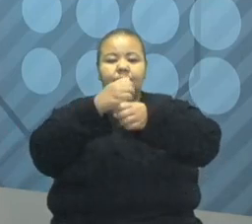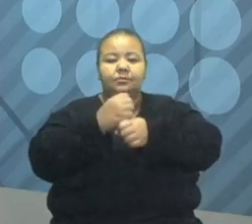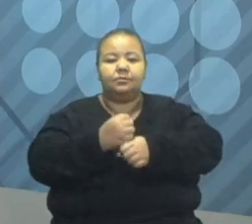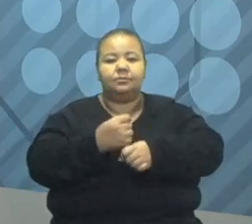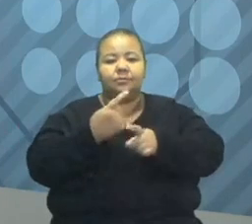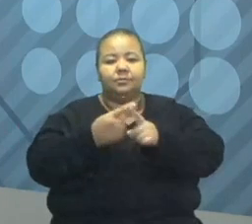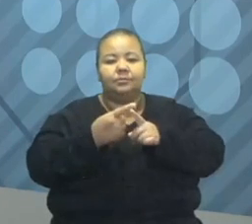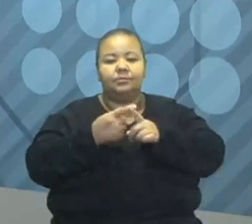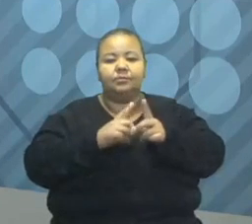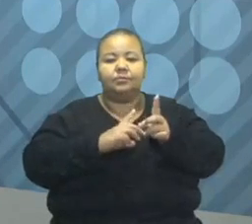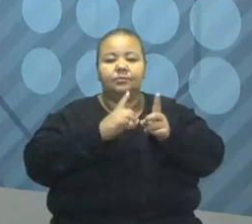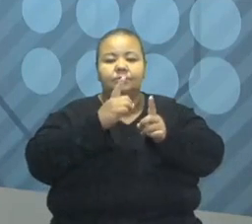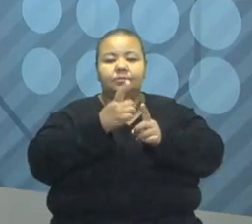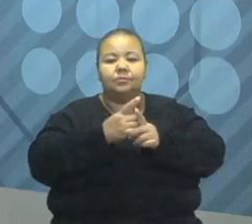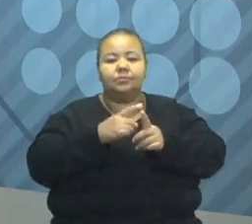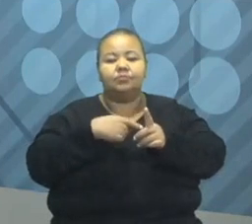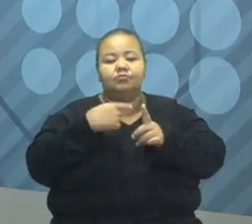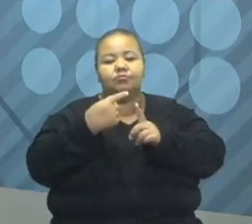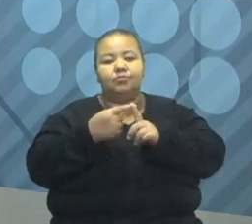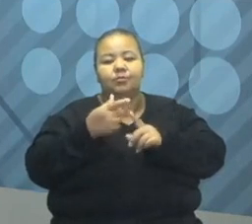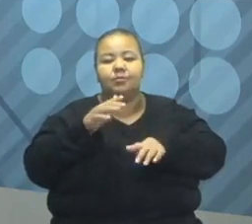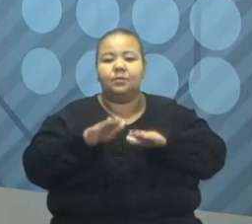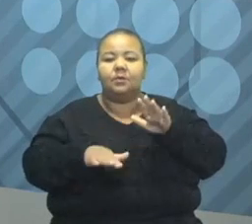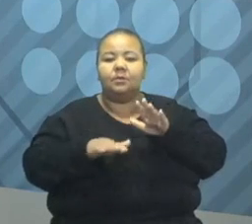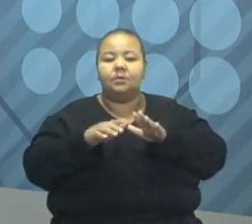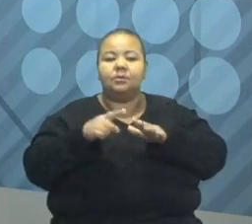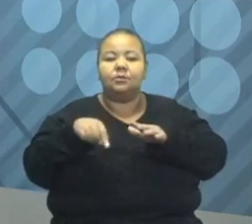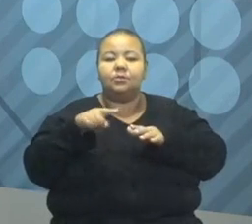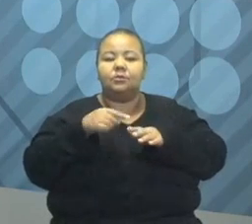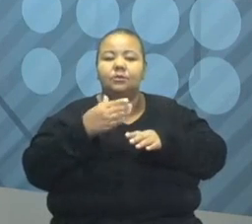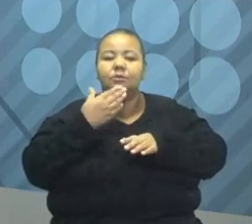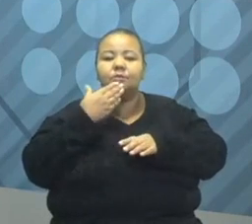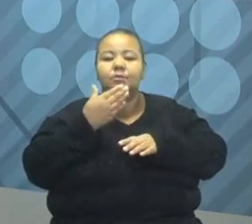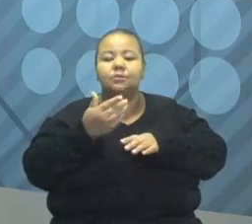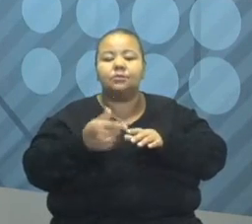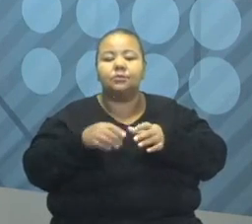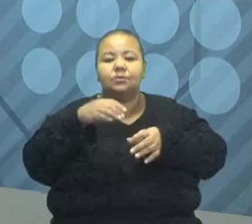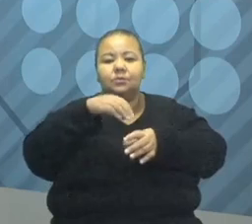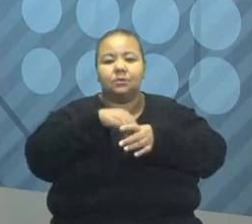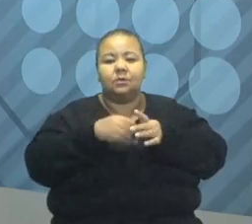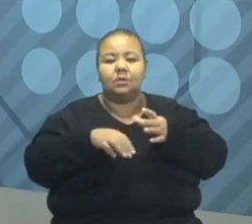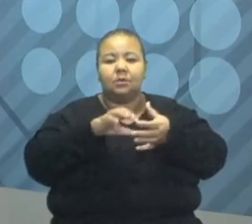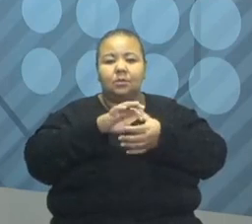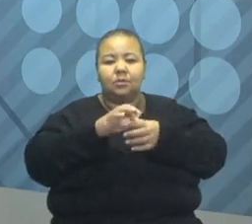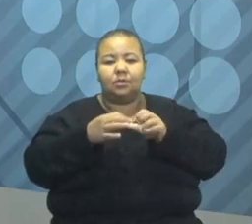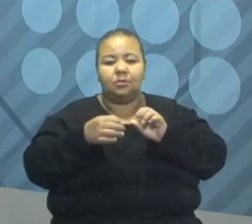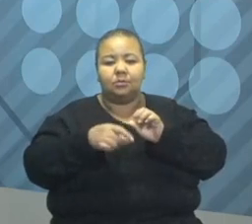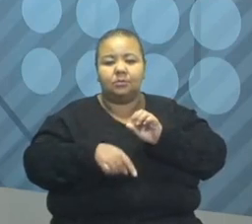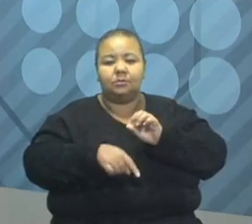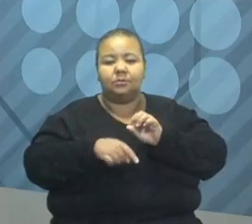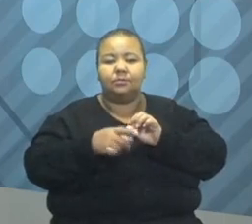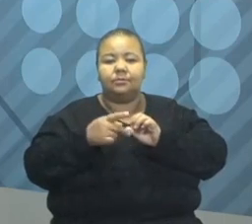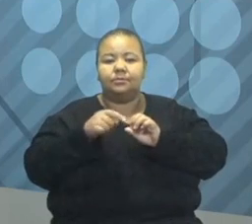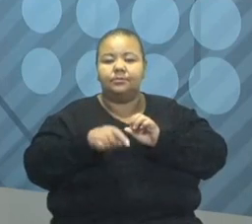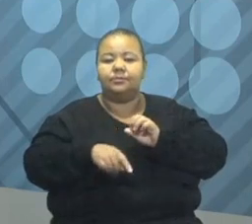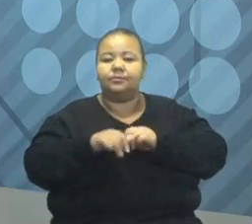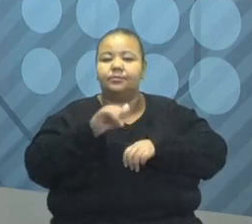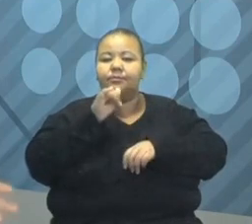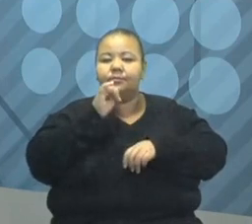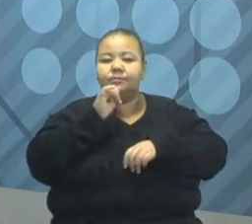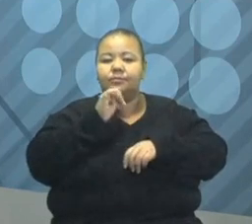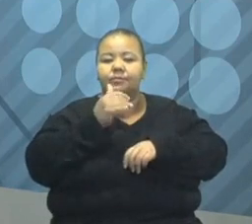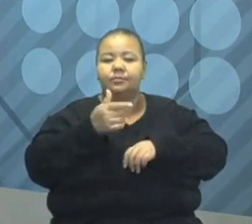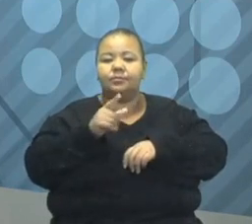ainda encontrar uma adição de matriz. Então, depende do que está sendo o contexto, o que está sendo solicitado. Nesse caso aqui, queria